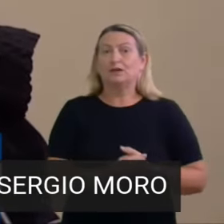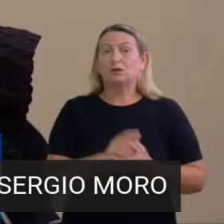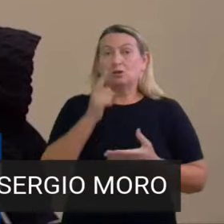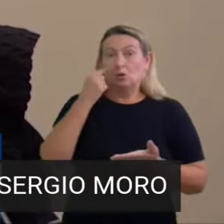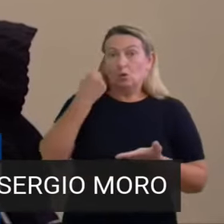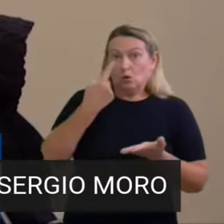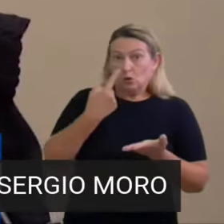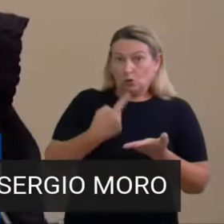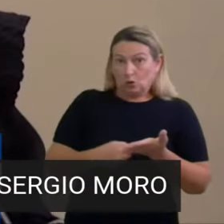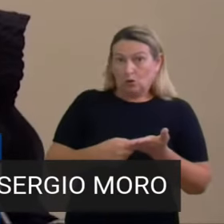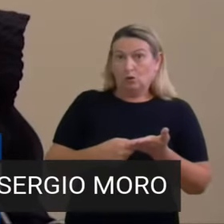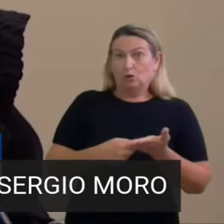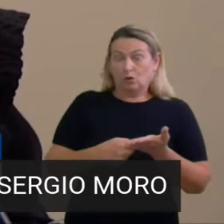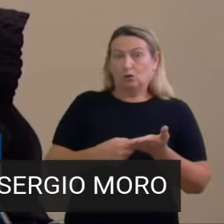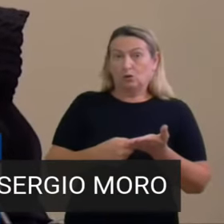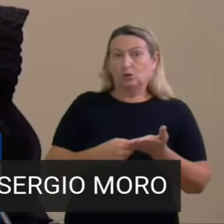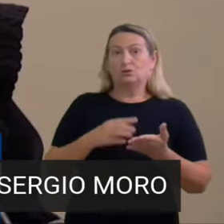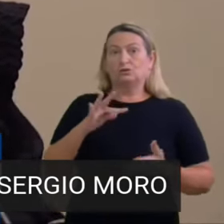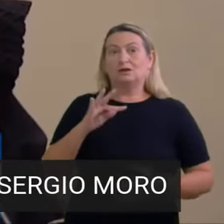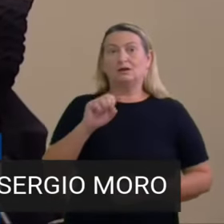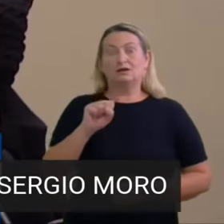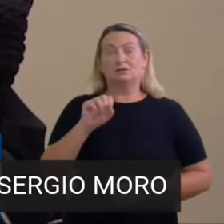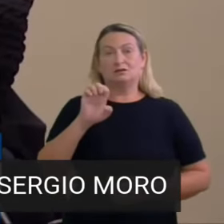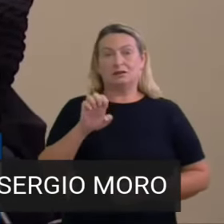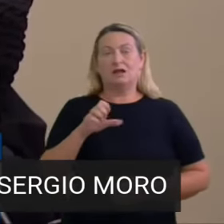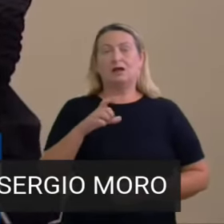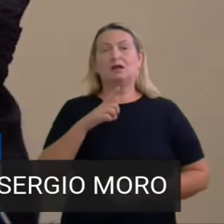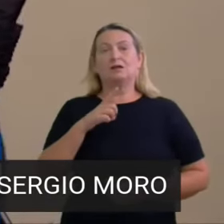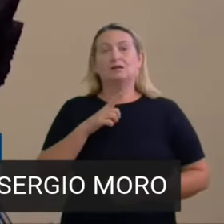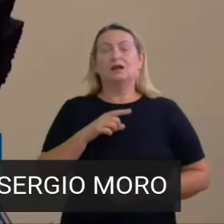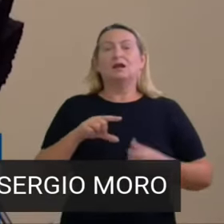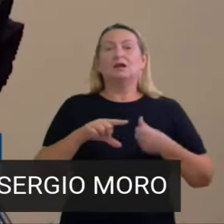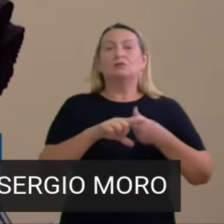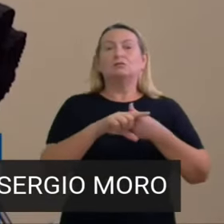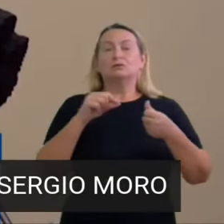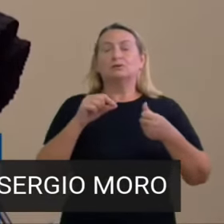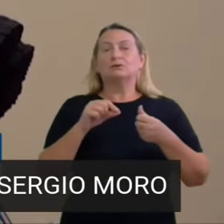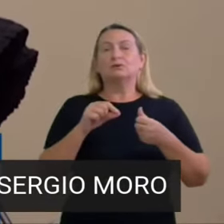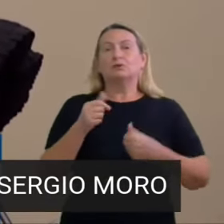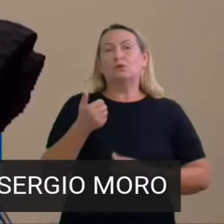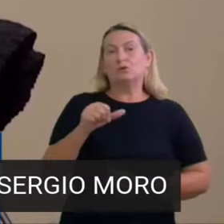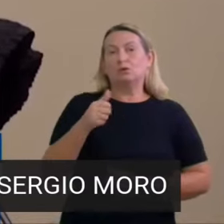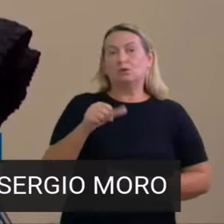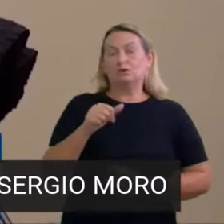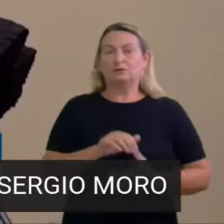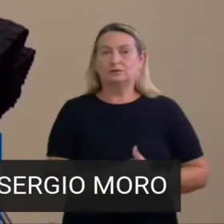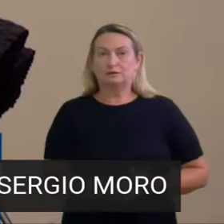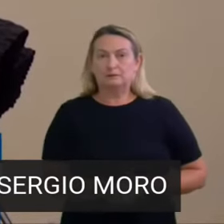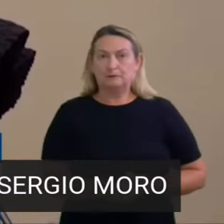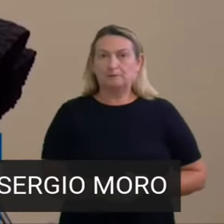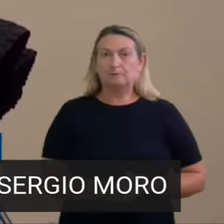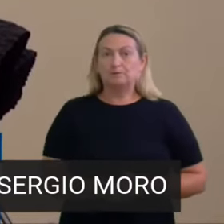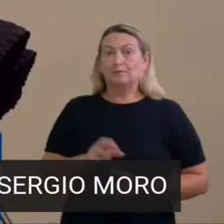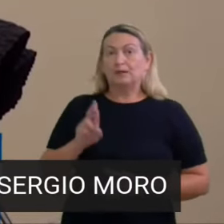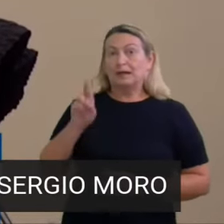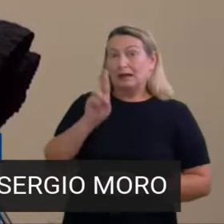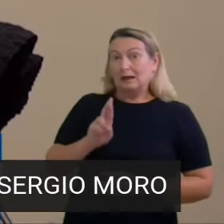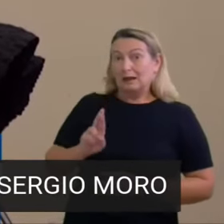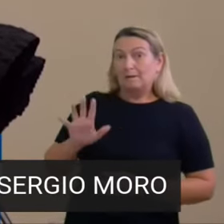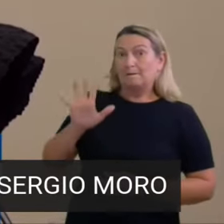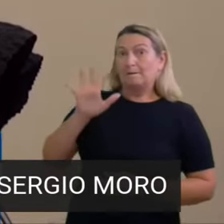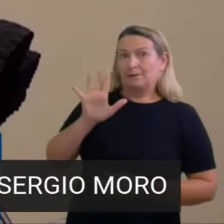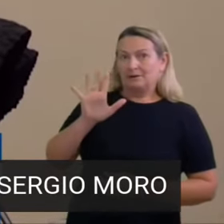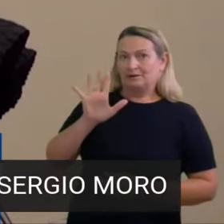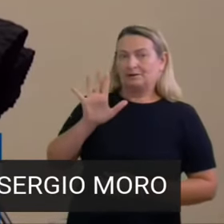merece transcrição alguns trechos. Item número 11 da ema. Na espécie, os representantes realizaram os